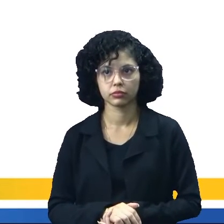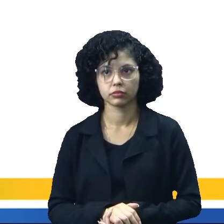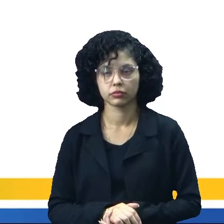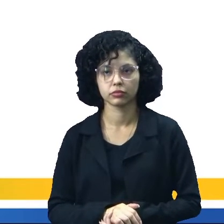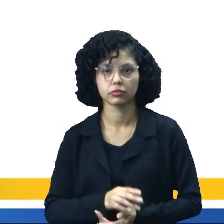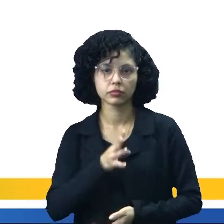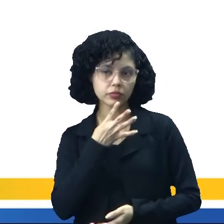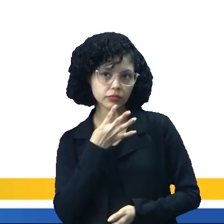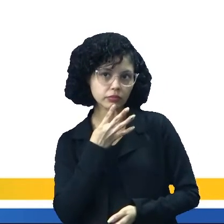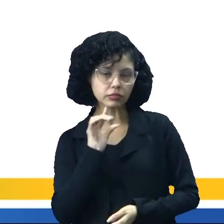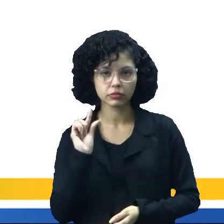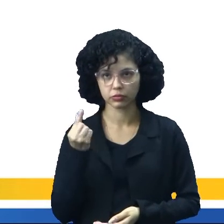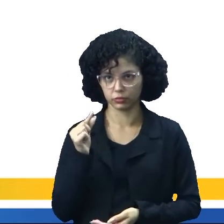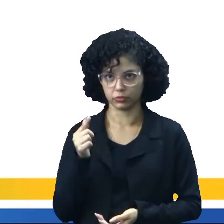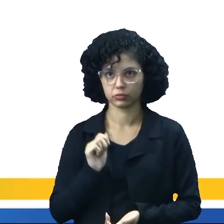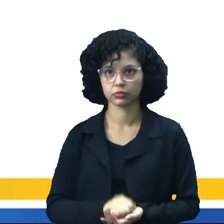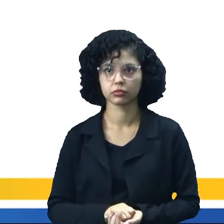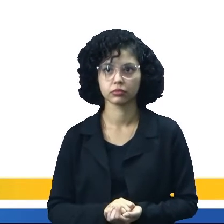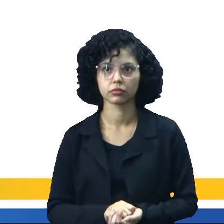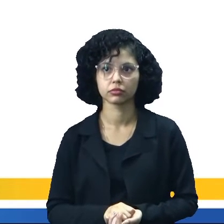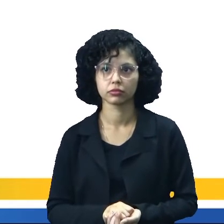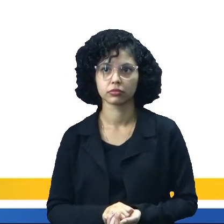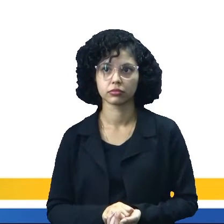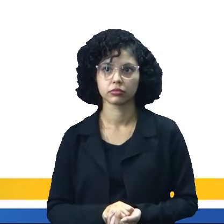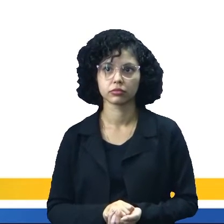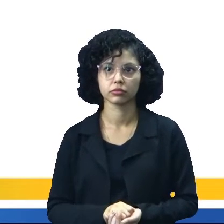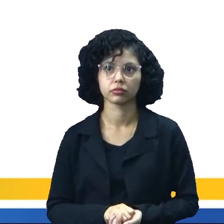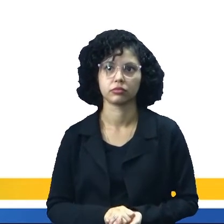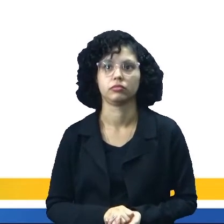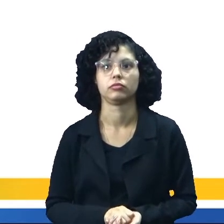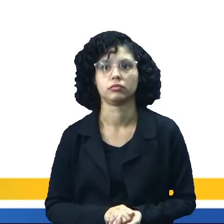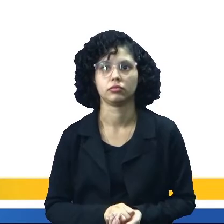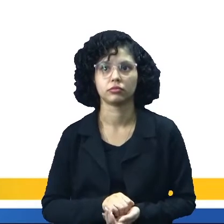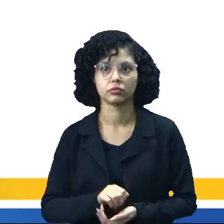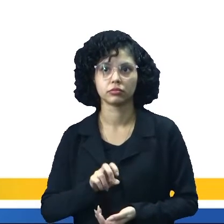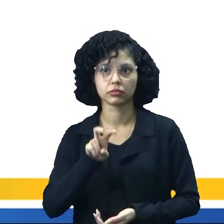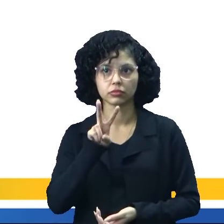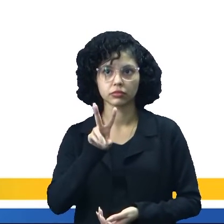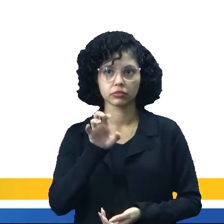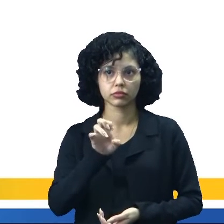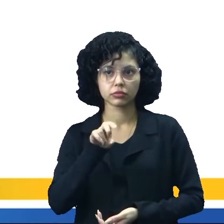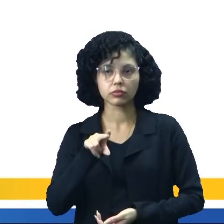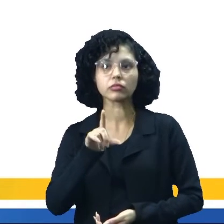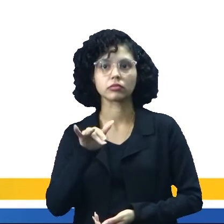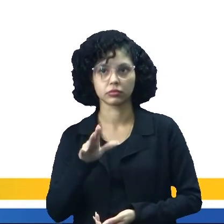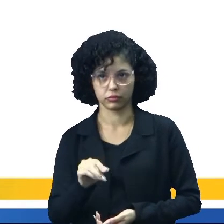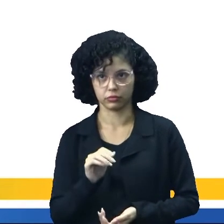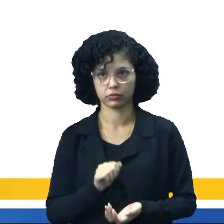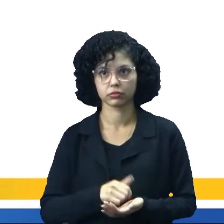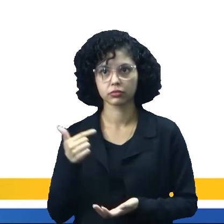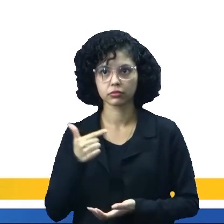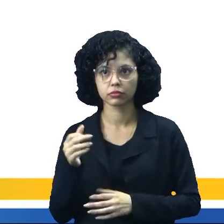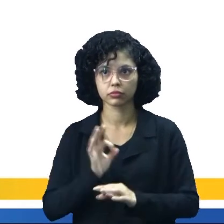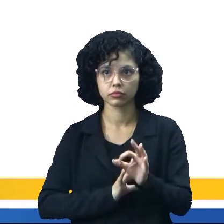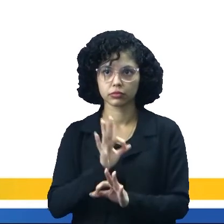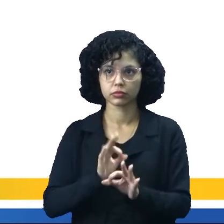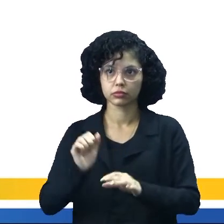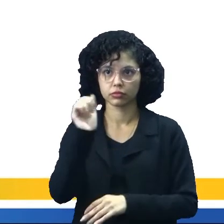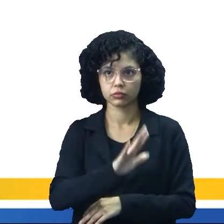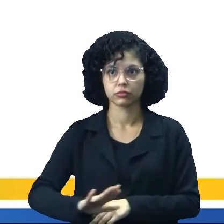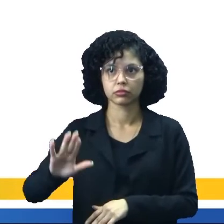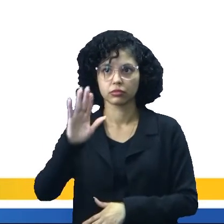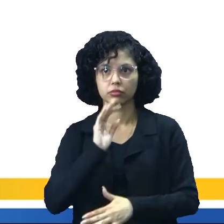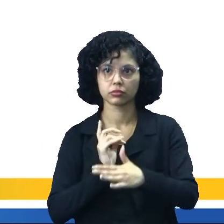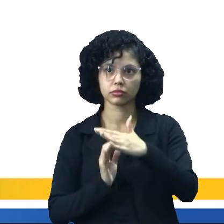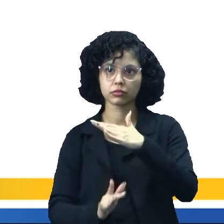Agora a gente vai conhecer um pouco das migrações temporárias. A gente tem as migrações dos venezuelanos, né, segundo a Organização